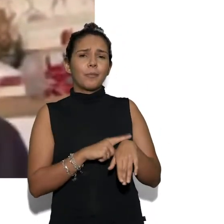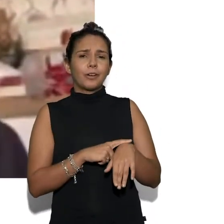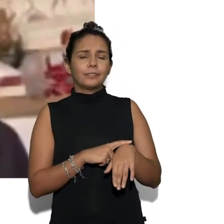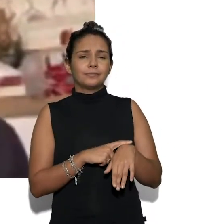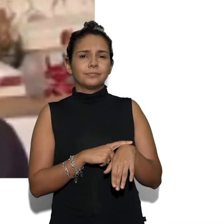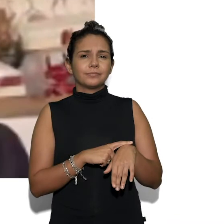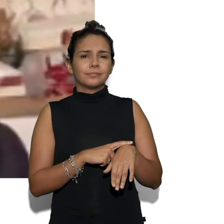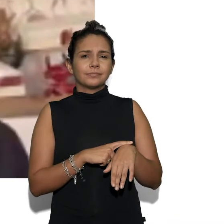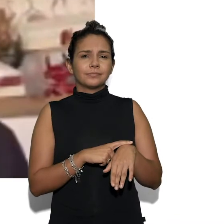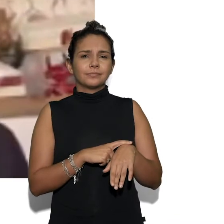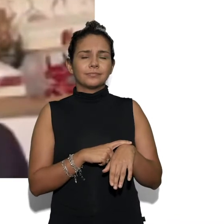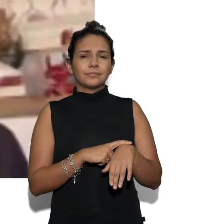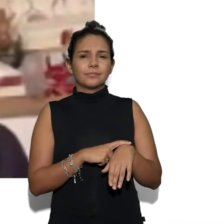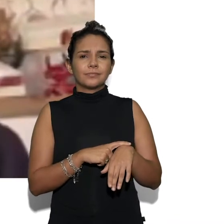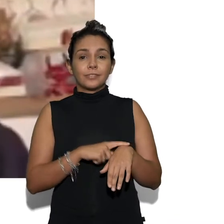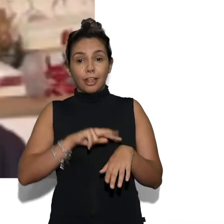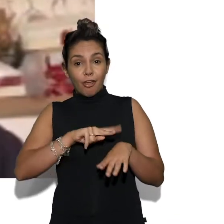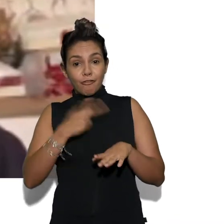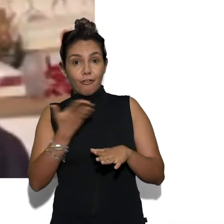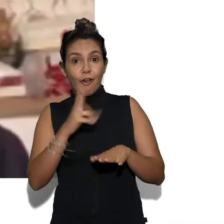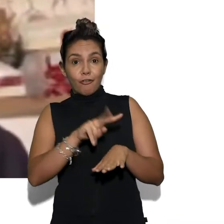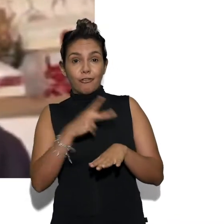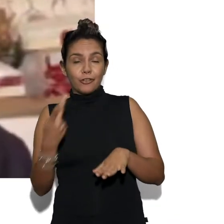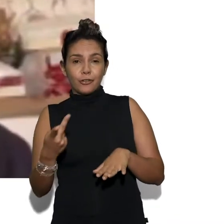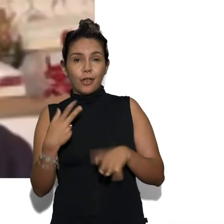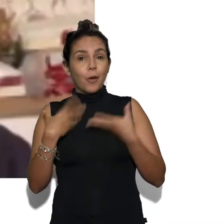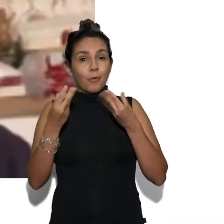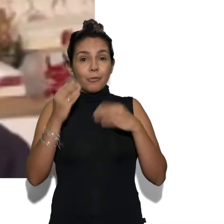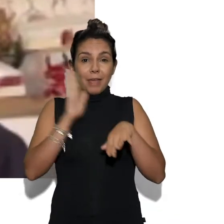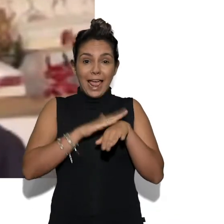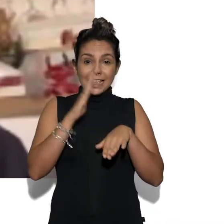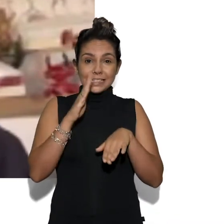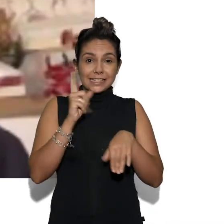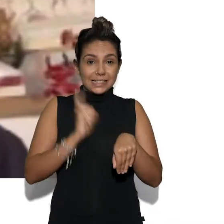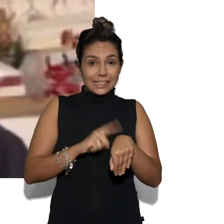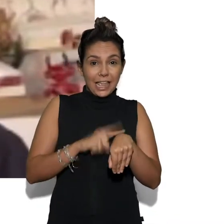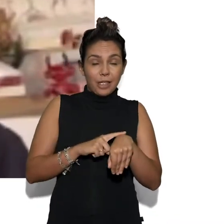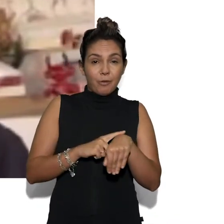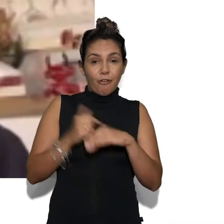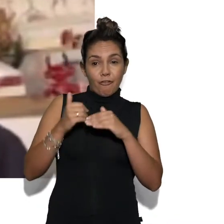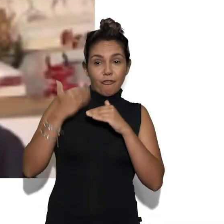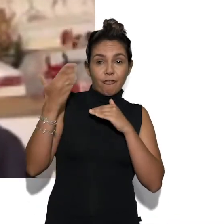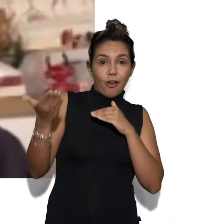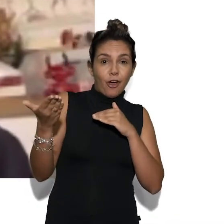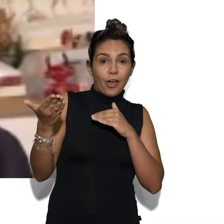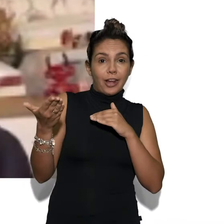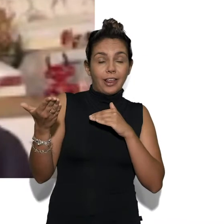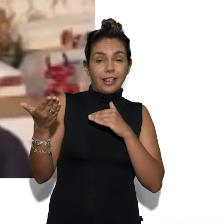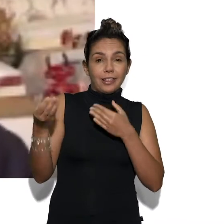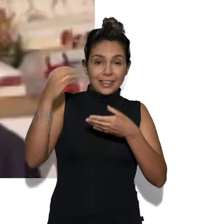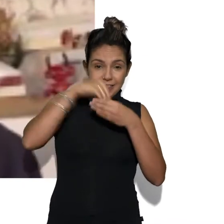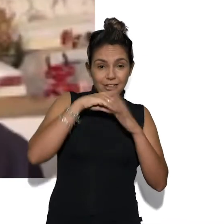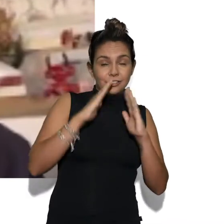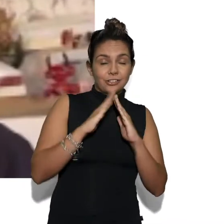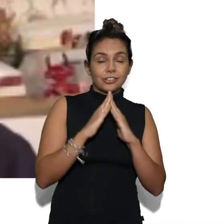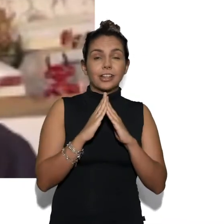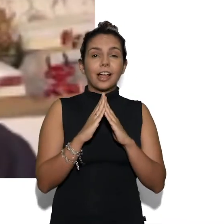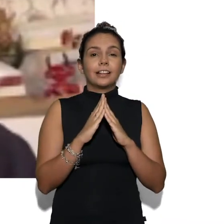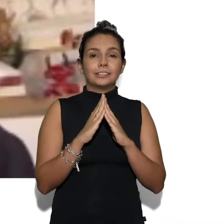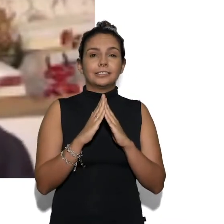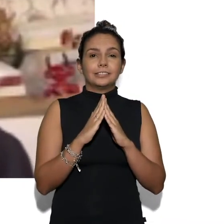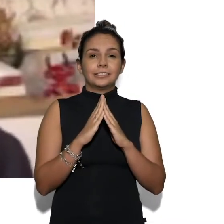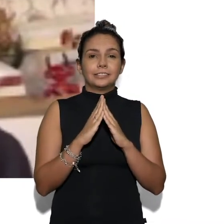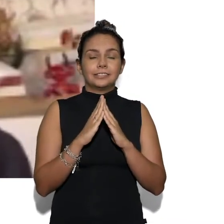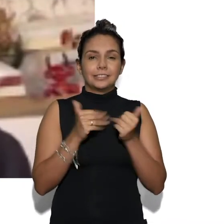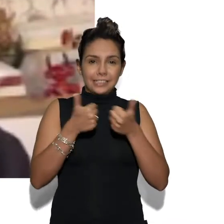a prática revelou o contrário. Eu estava muito mais tempo fora do que estava em minha casa e por isso estar